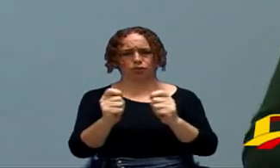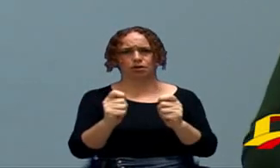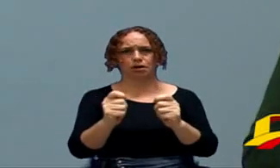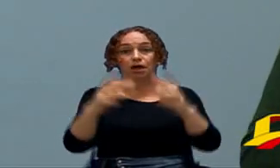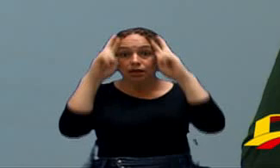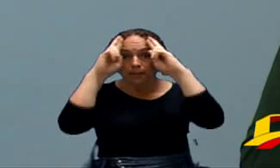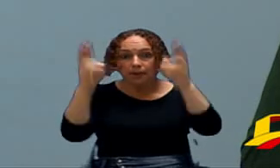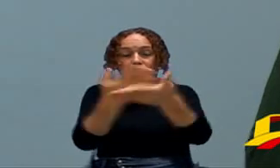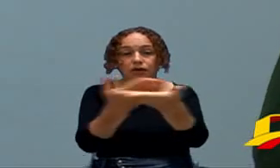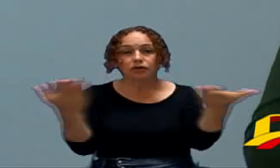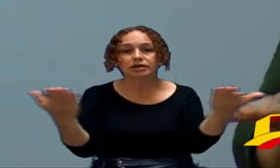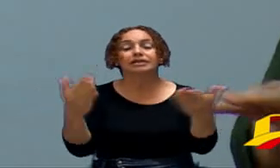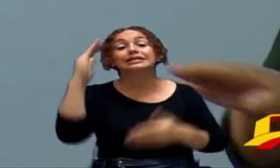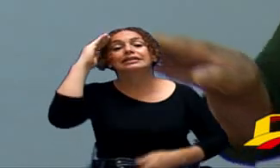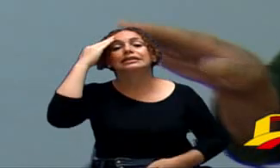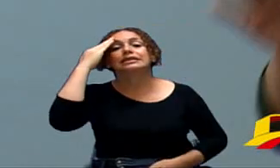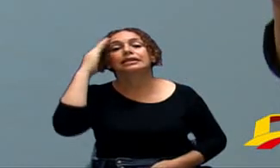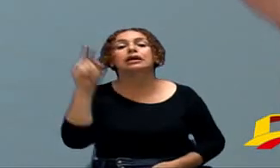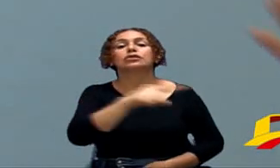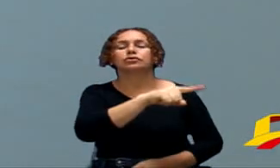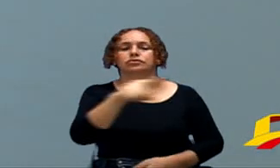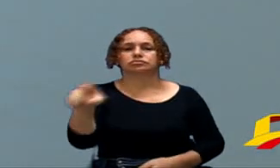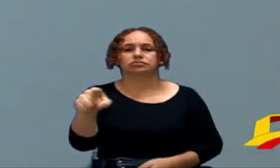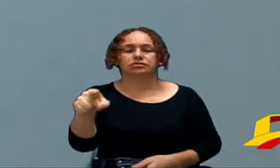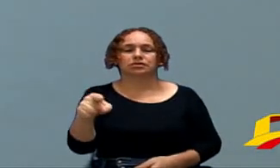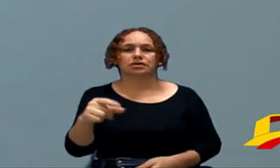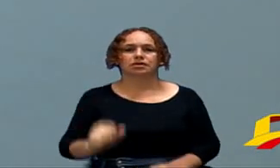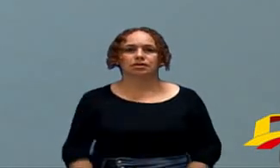a Defensoria Animal, para finalizar, porque eu